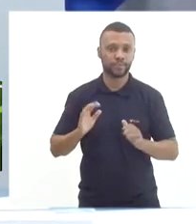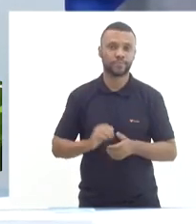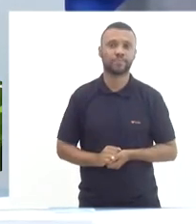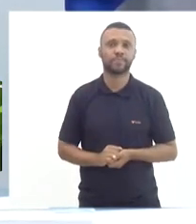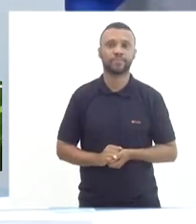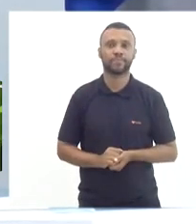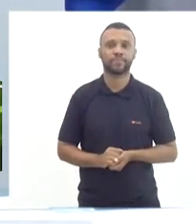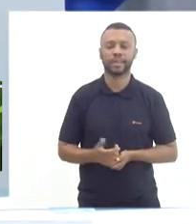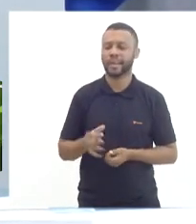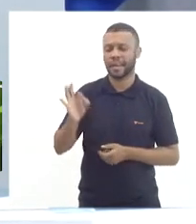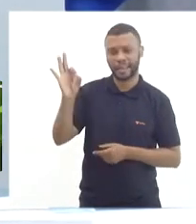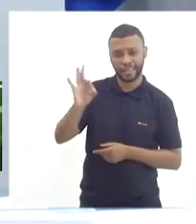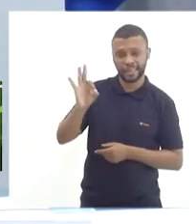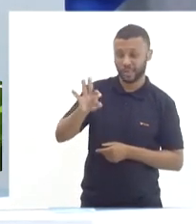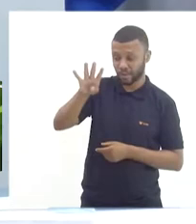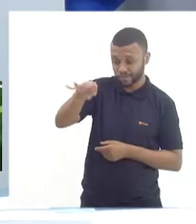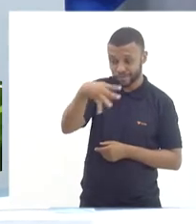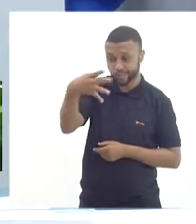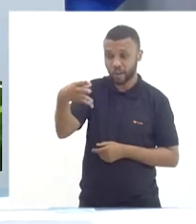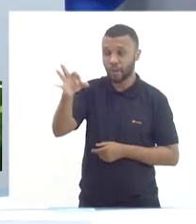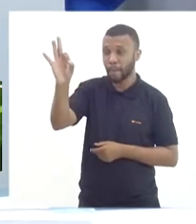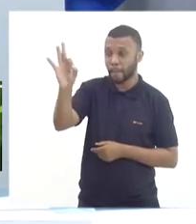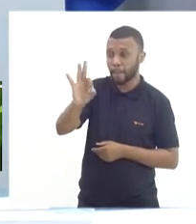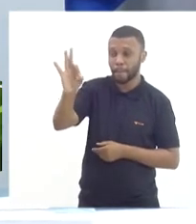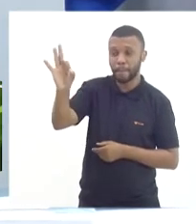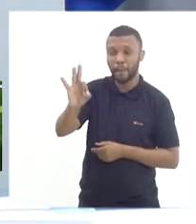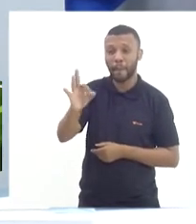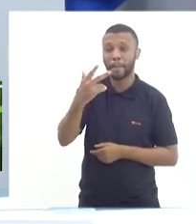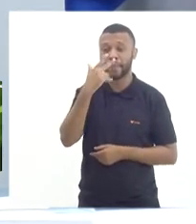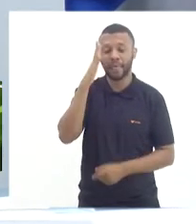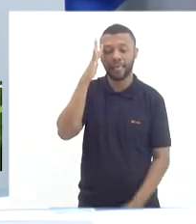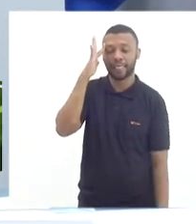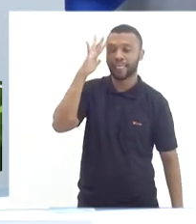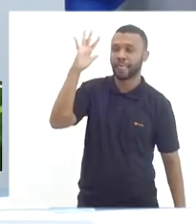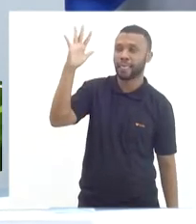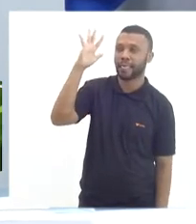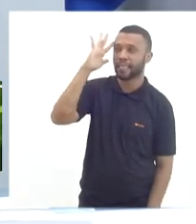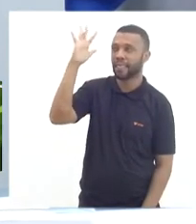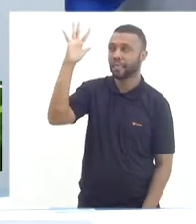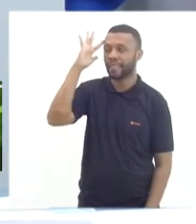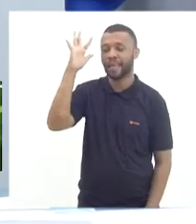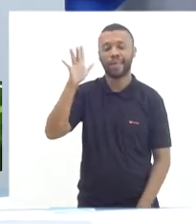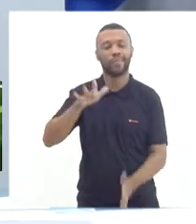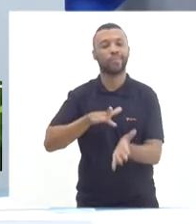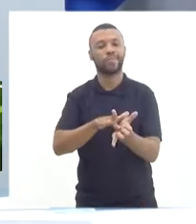aquelas alíquotas ali é o reino do faz de conta, né?